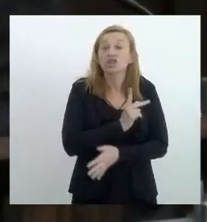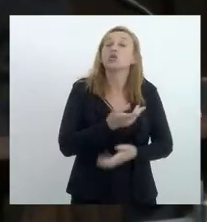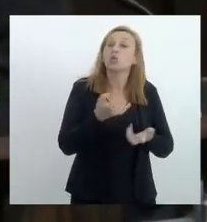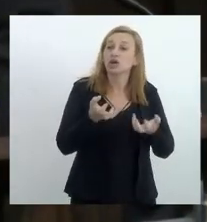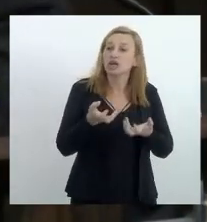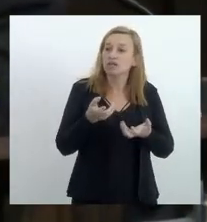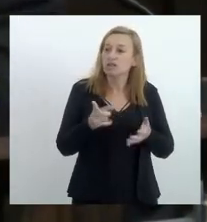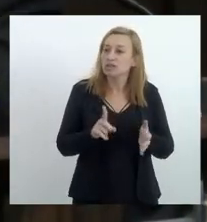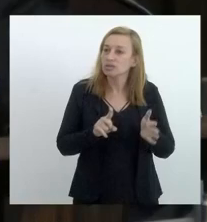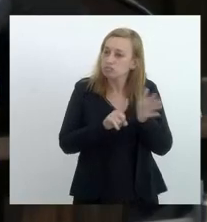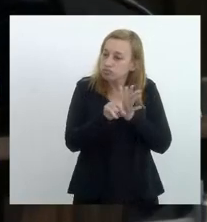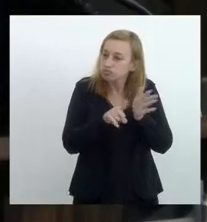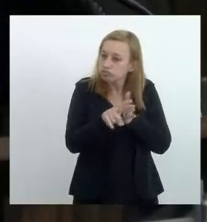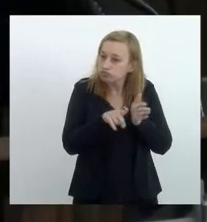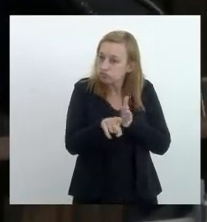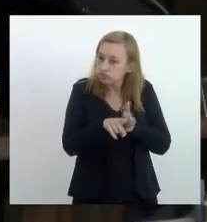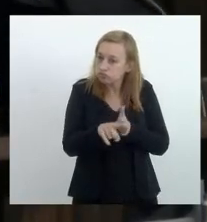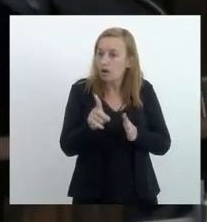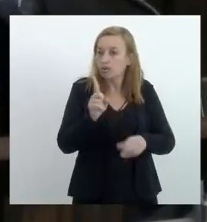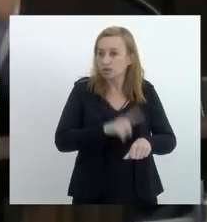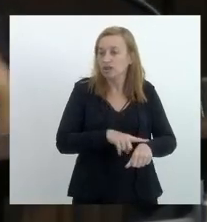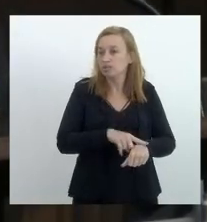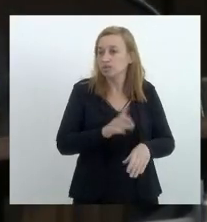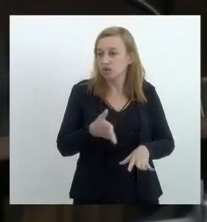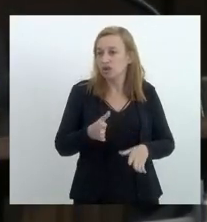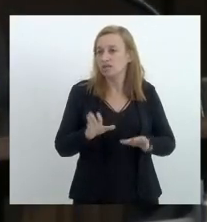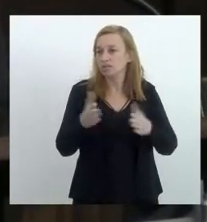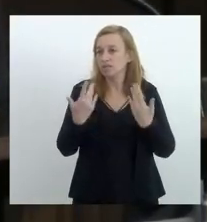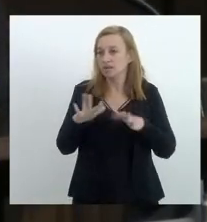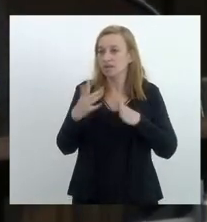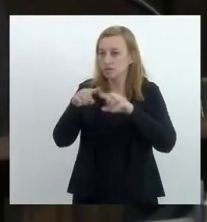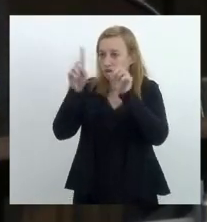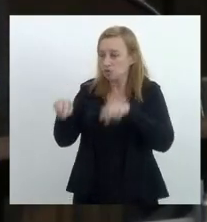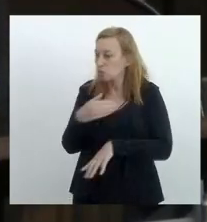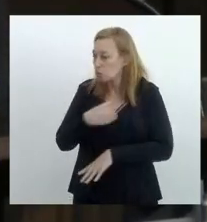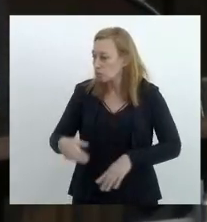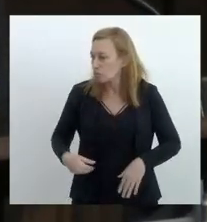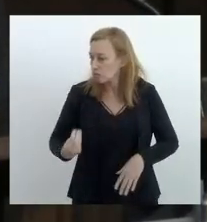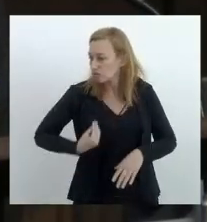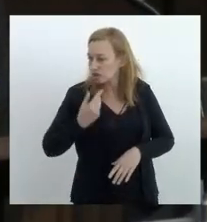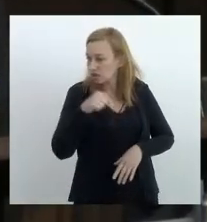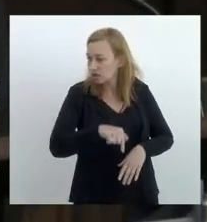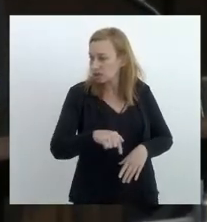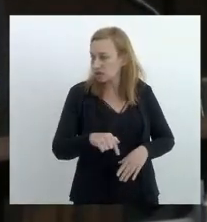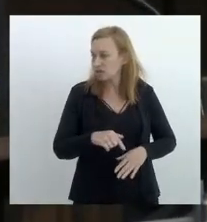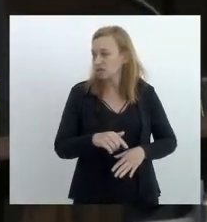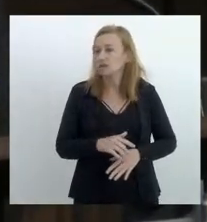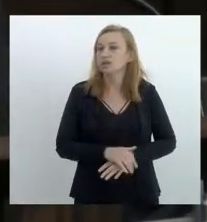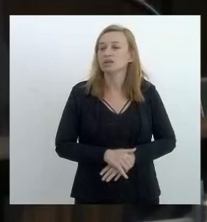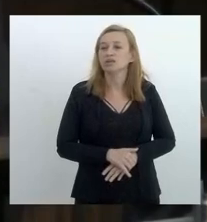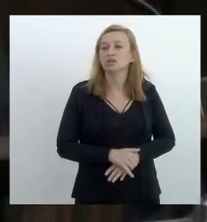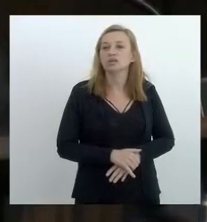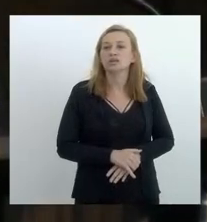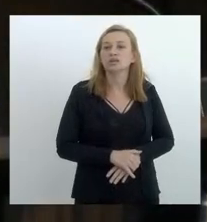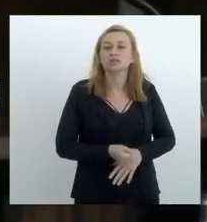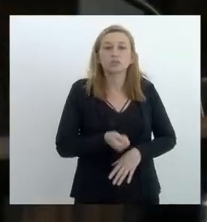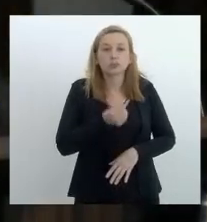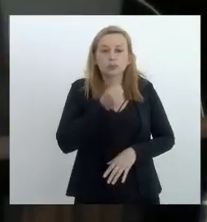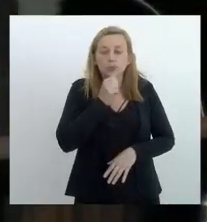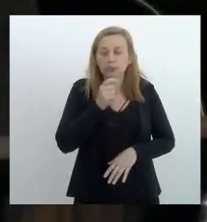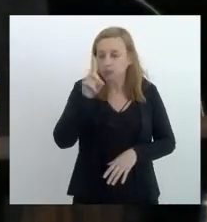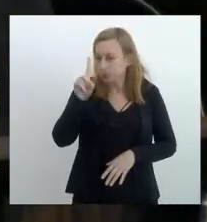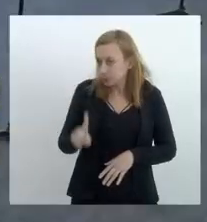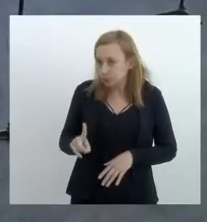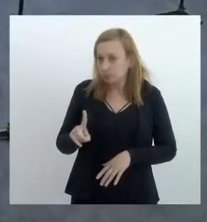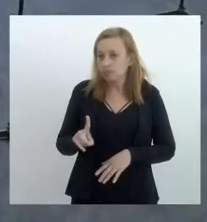fazer essas questões, já passei do meu tempo, e saudar os servidores públicos aqui presentes, podem contar integralmente com o nosso mandato, nenhum direito a menos para os